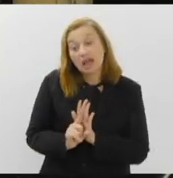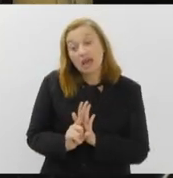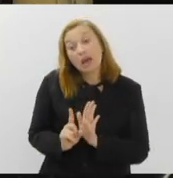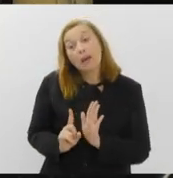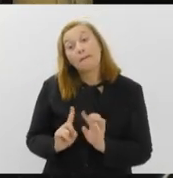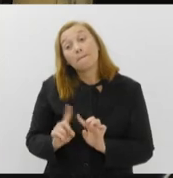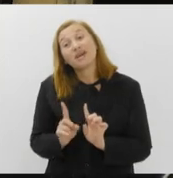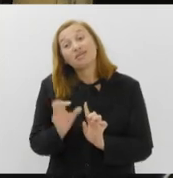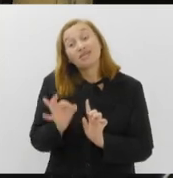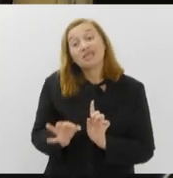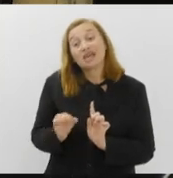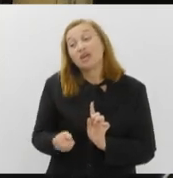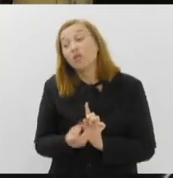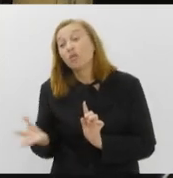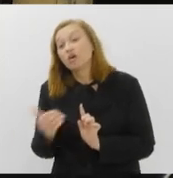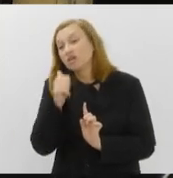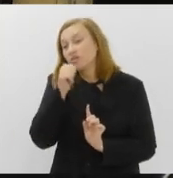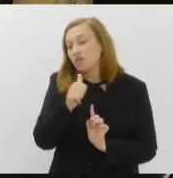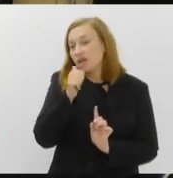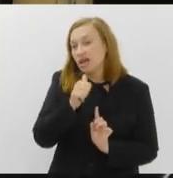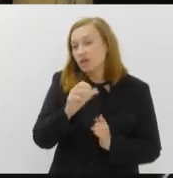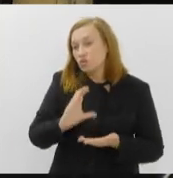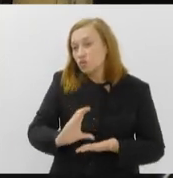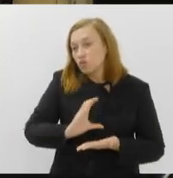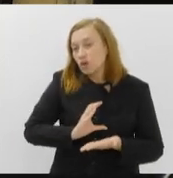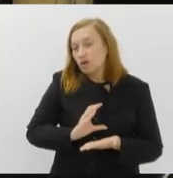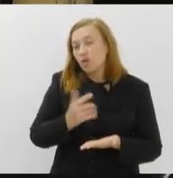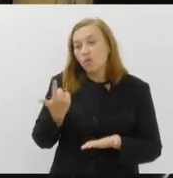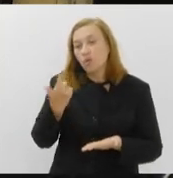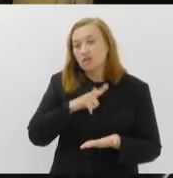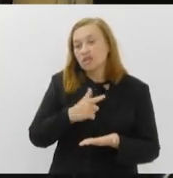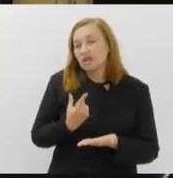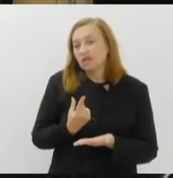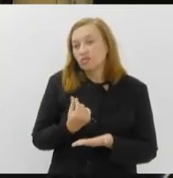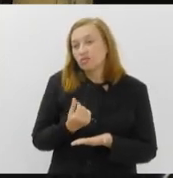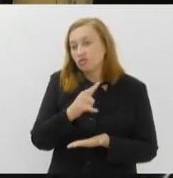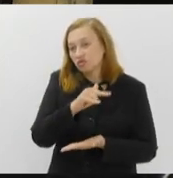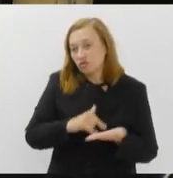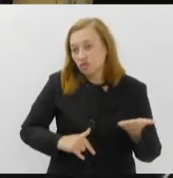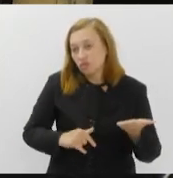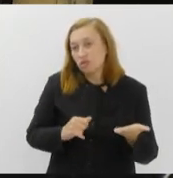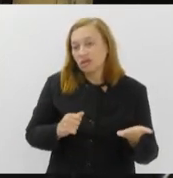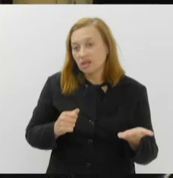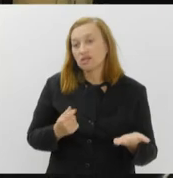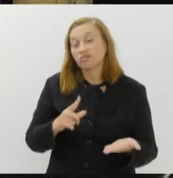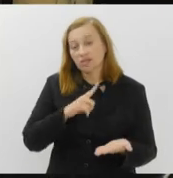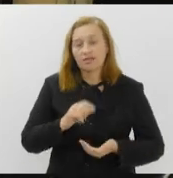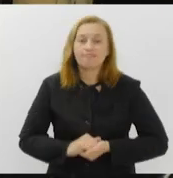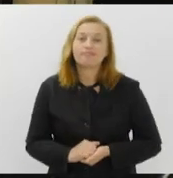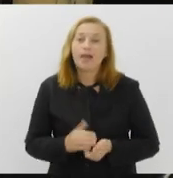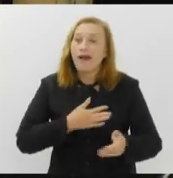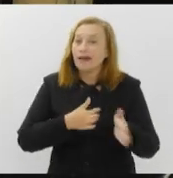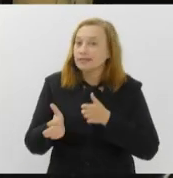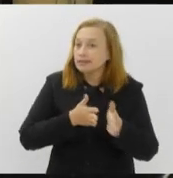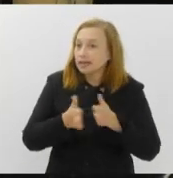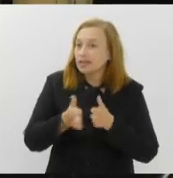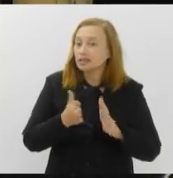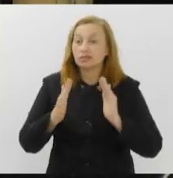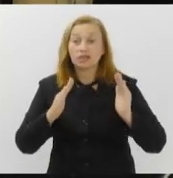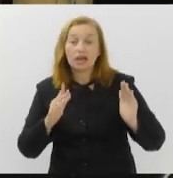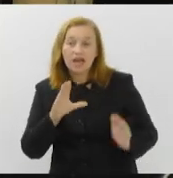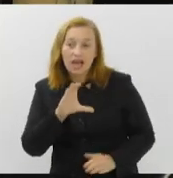de fato, quantas mulheres que beneficiam conseguem ter a sua documentação? Conseguem ter acesso a uma